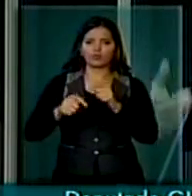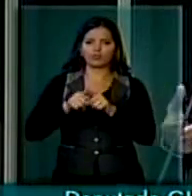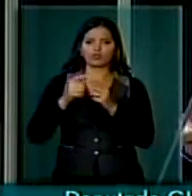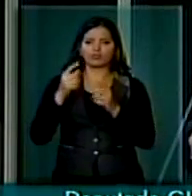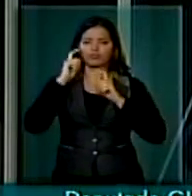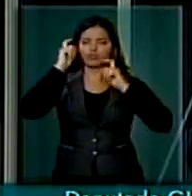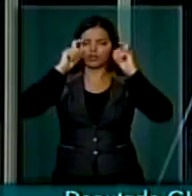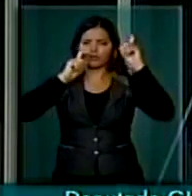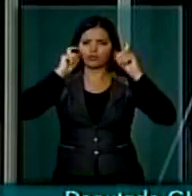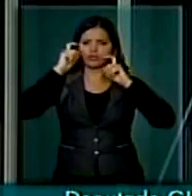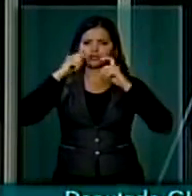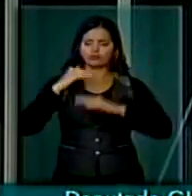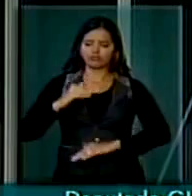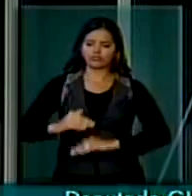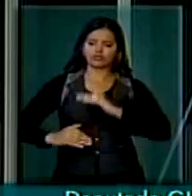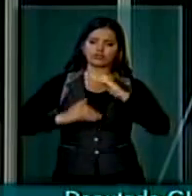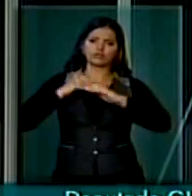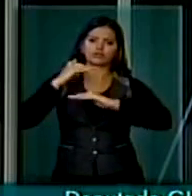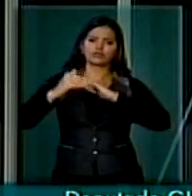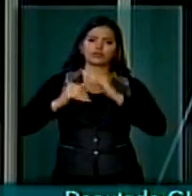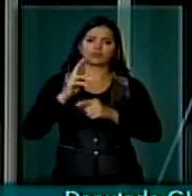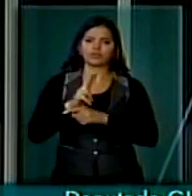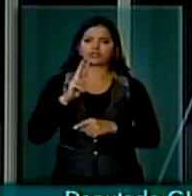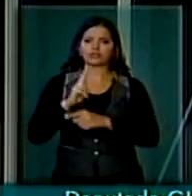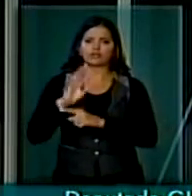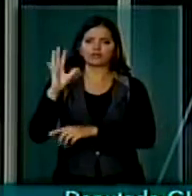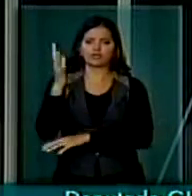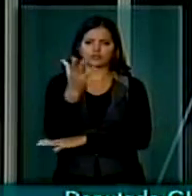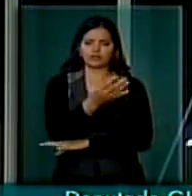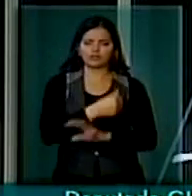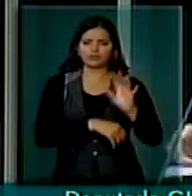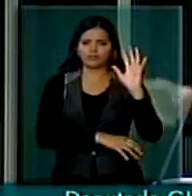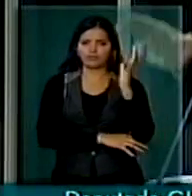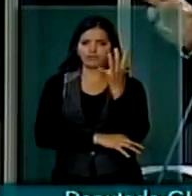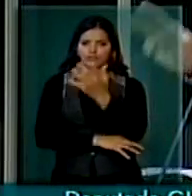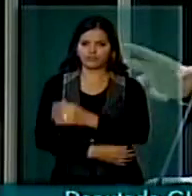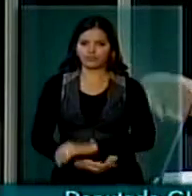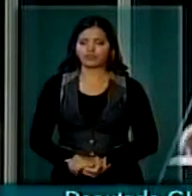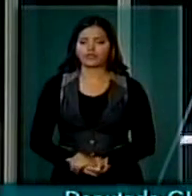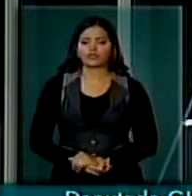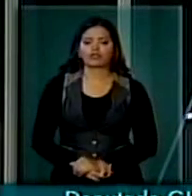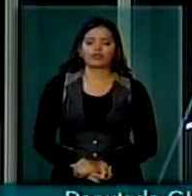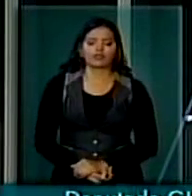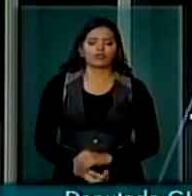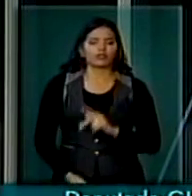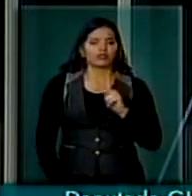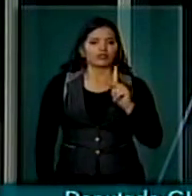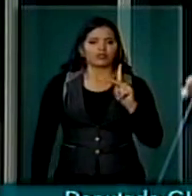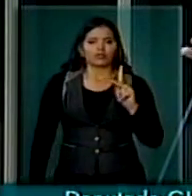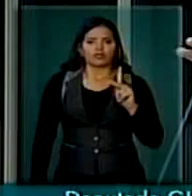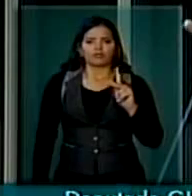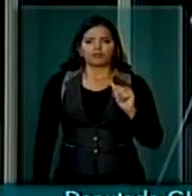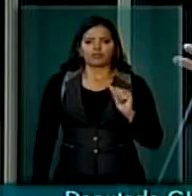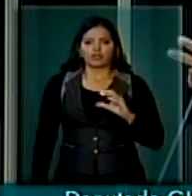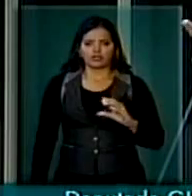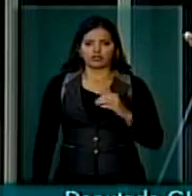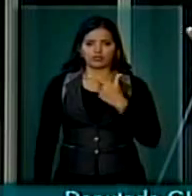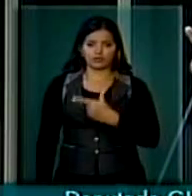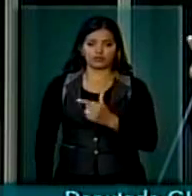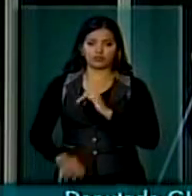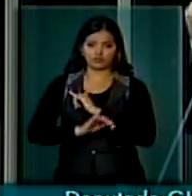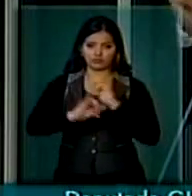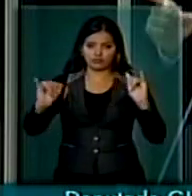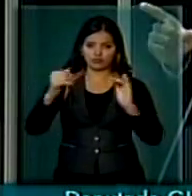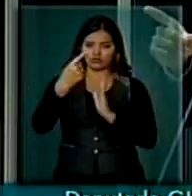com preocupação e desenvolvimento e preservação ambiental. O PAC 2 anunciado contém uma lista de